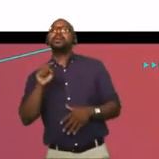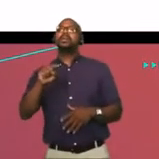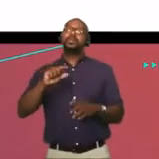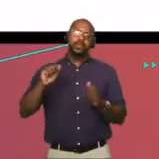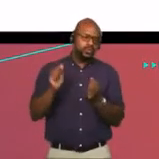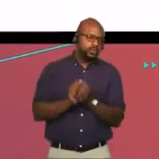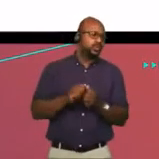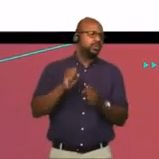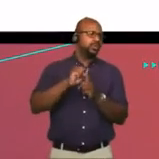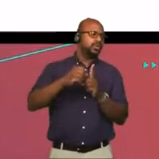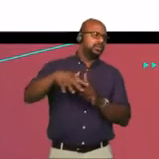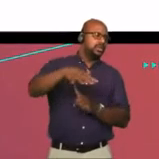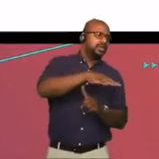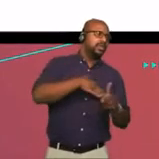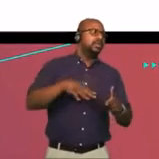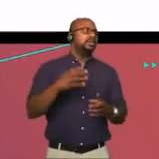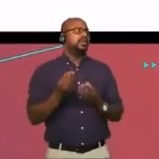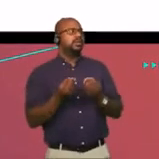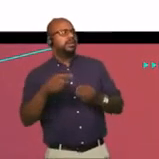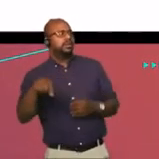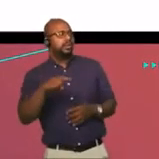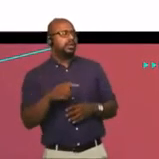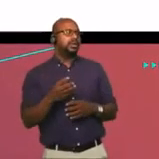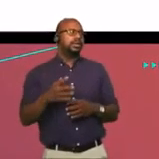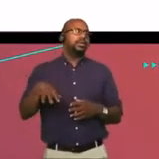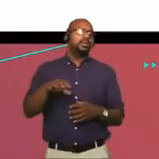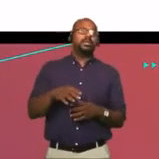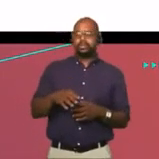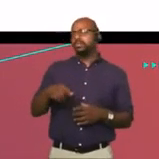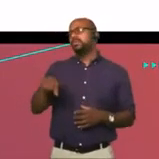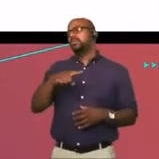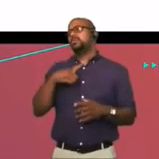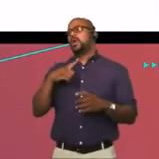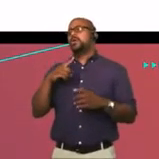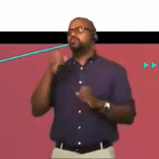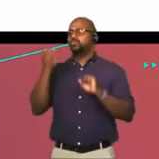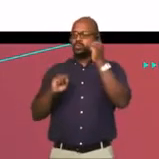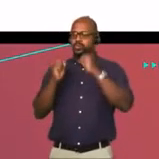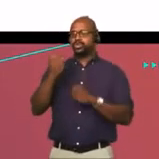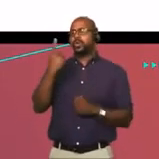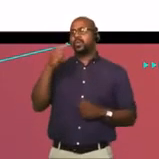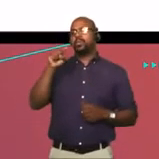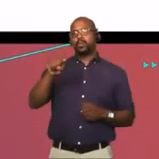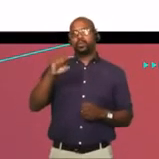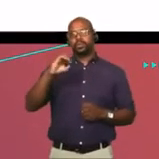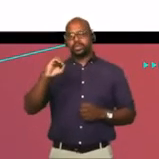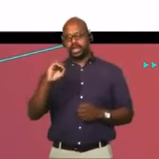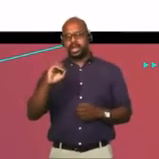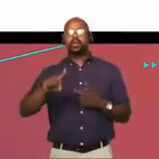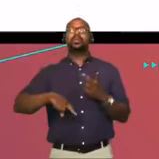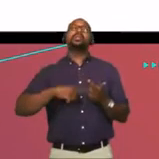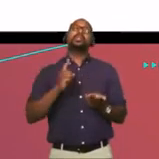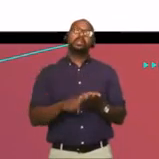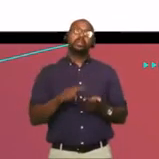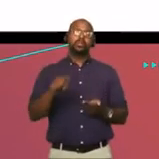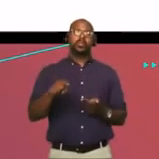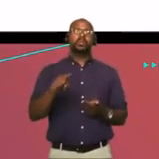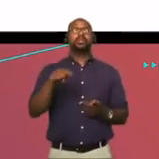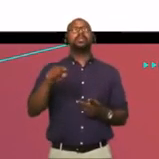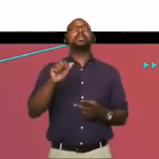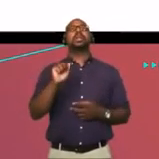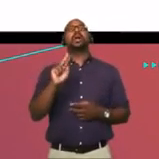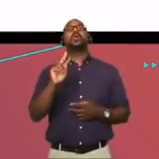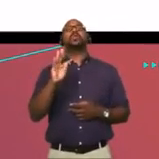essa sociedade a primeira revolução industrial é a indústria 1.0 depois nós temos